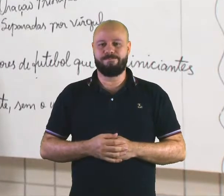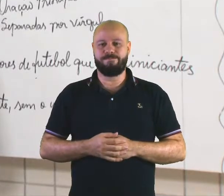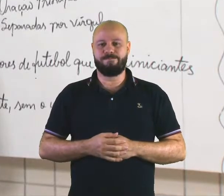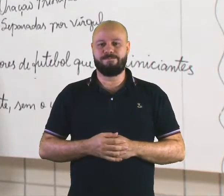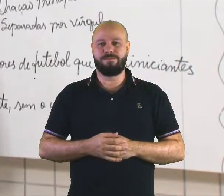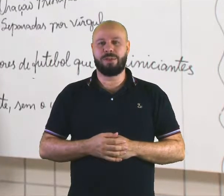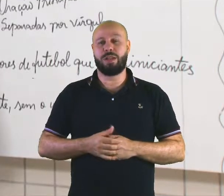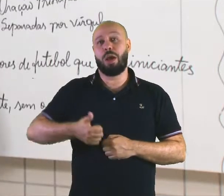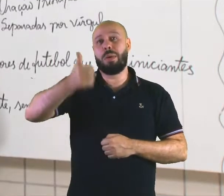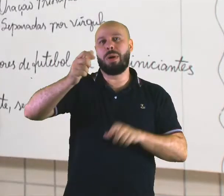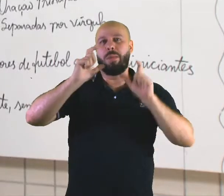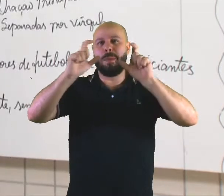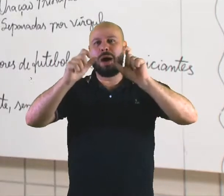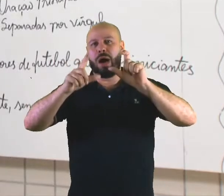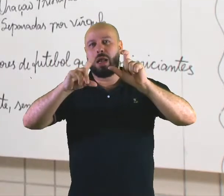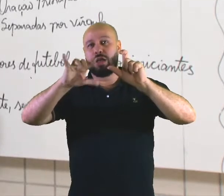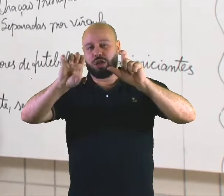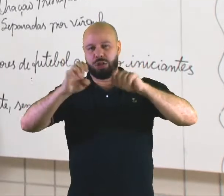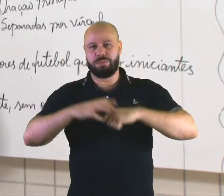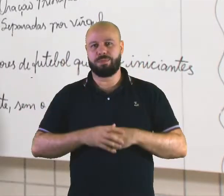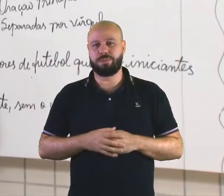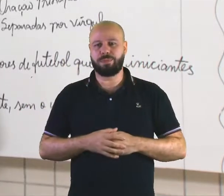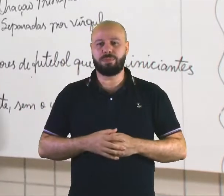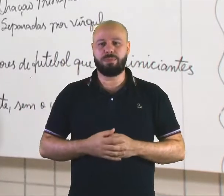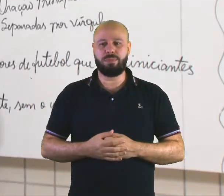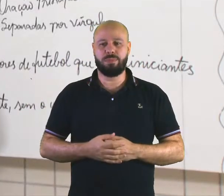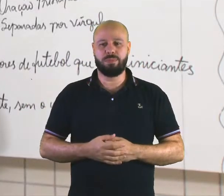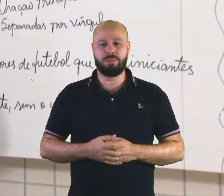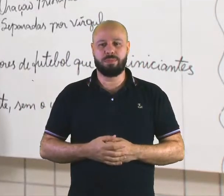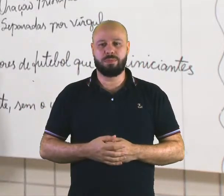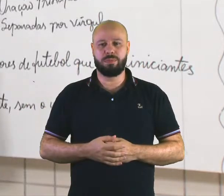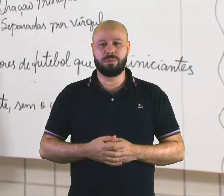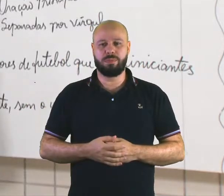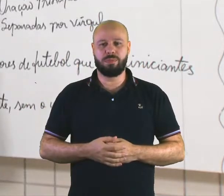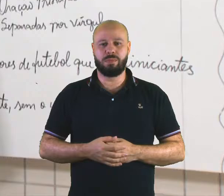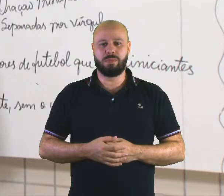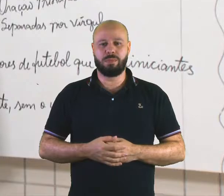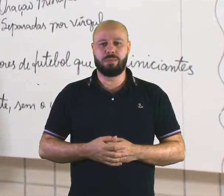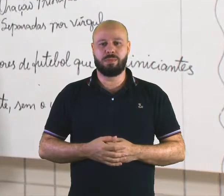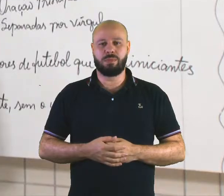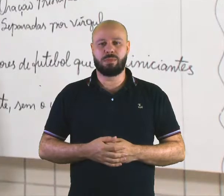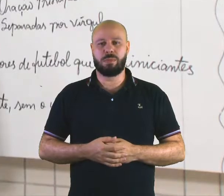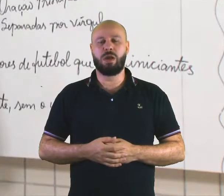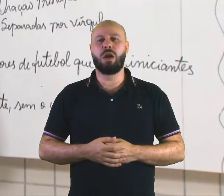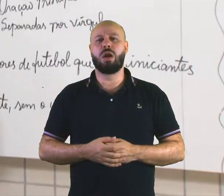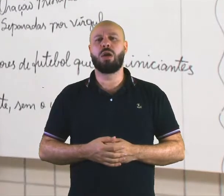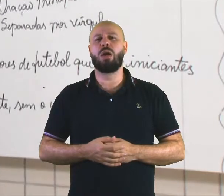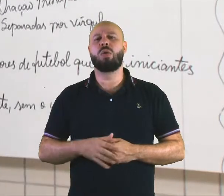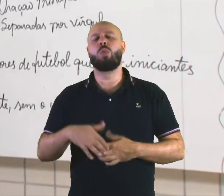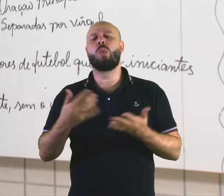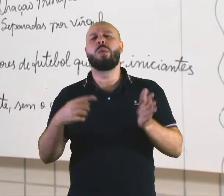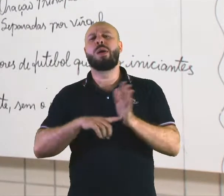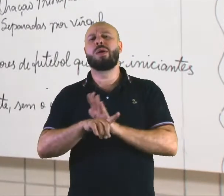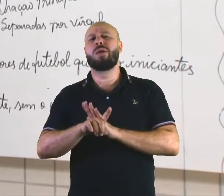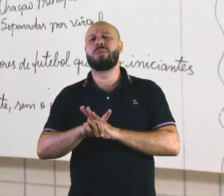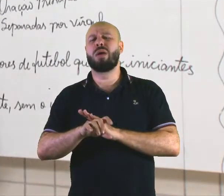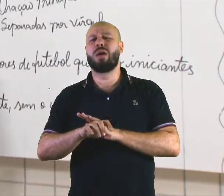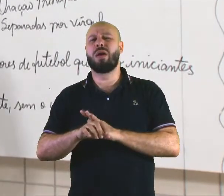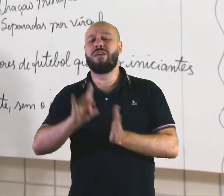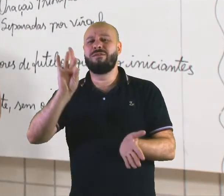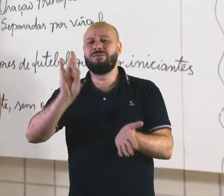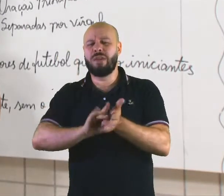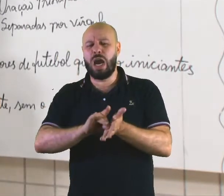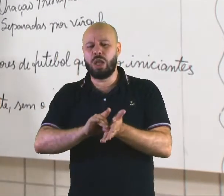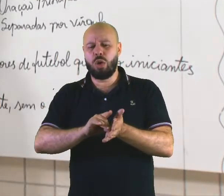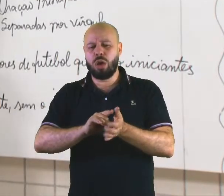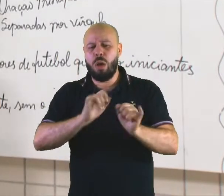gente encontra essa informação principal lá já no primeiro parágrafo. Qual o fato que desencadeou a notícia?